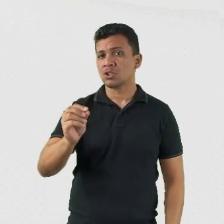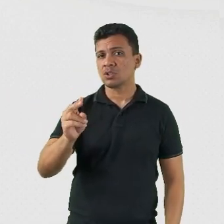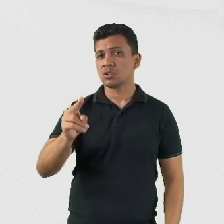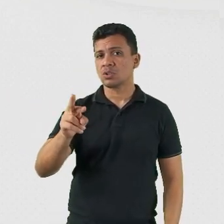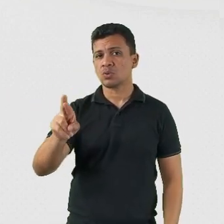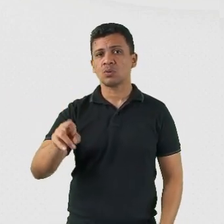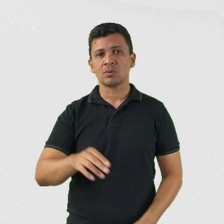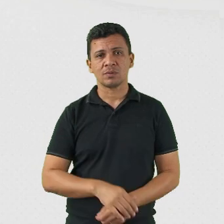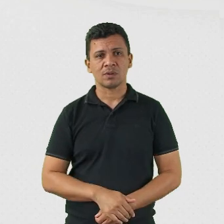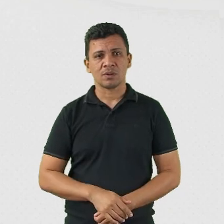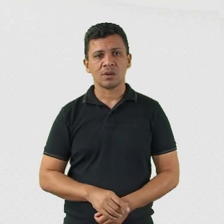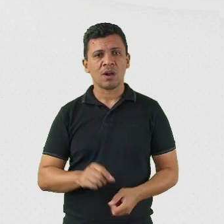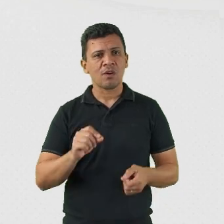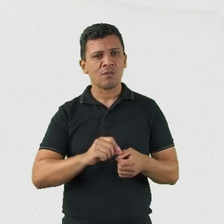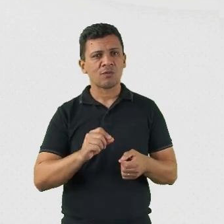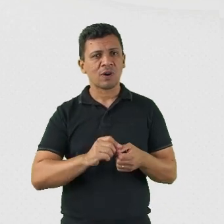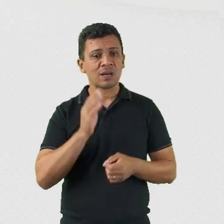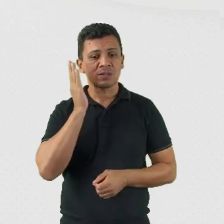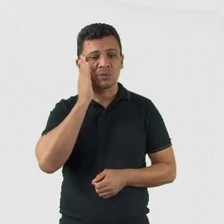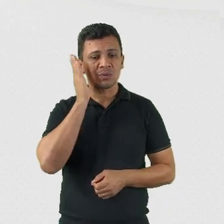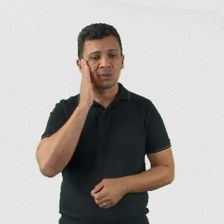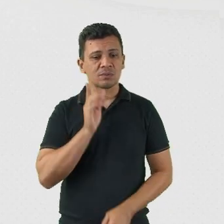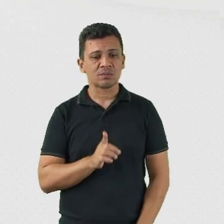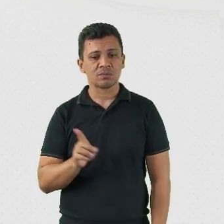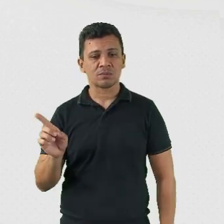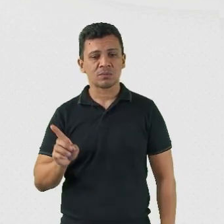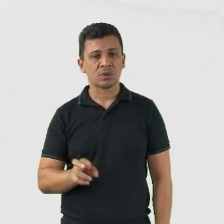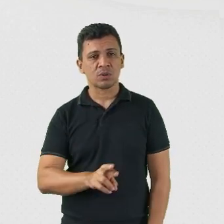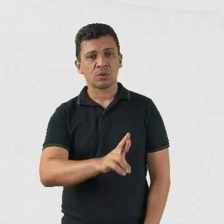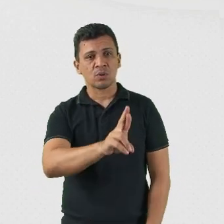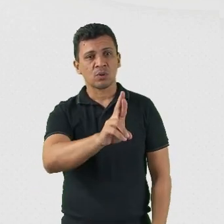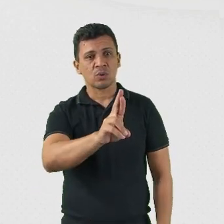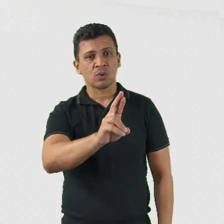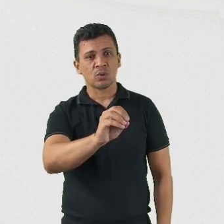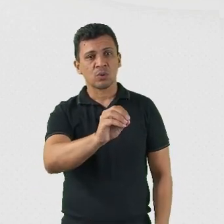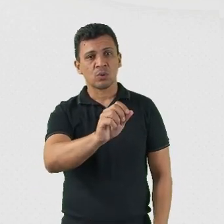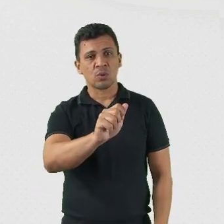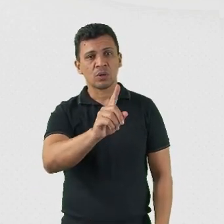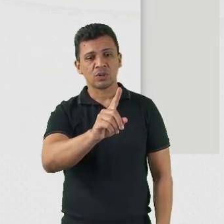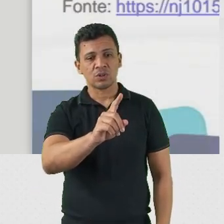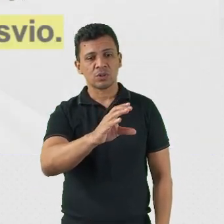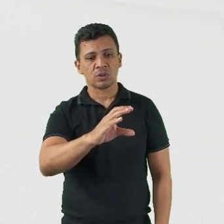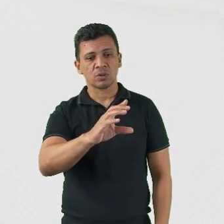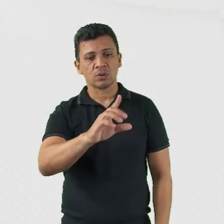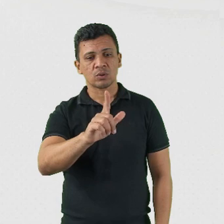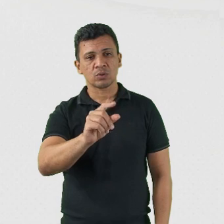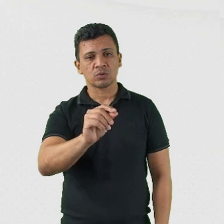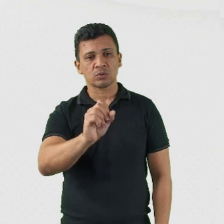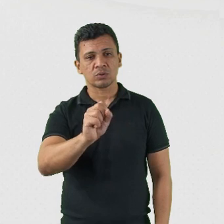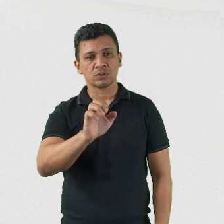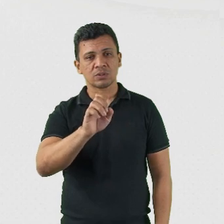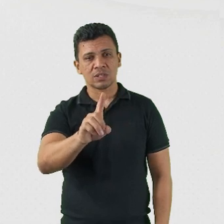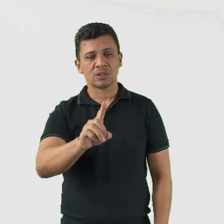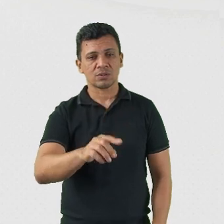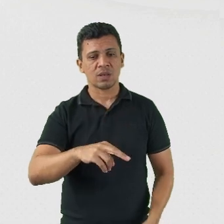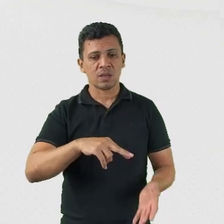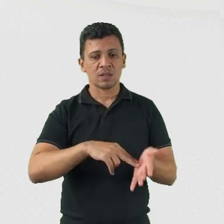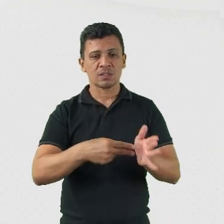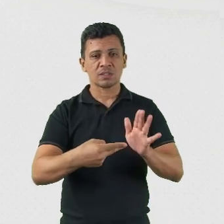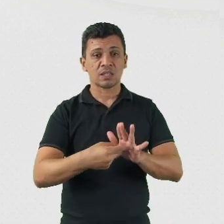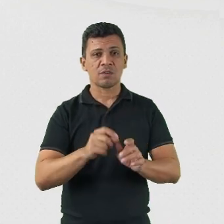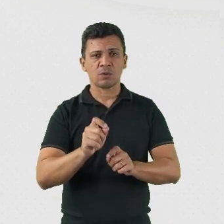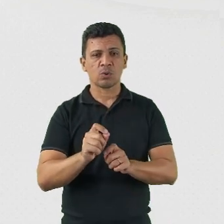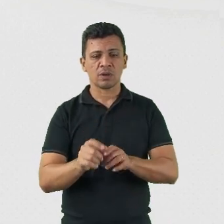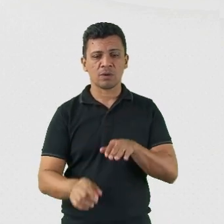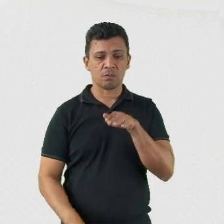uma interpretação. Road close, estrada fechada. Esse detour representa o